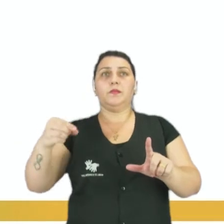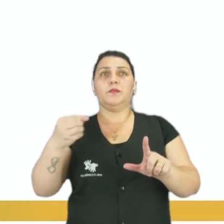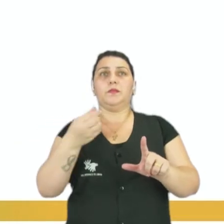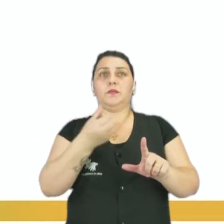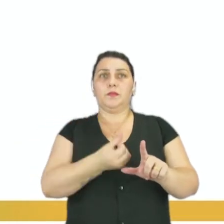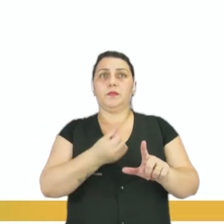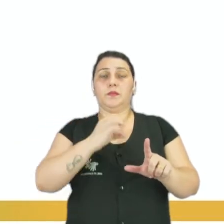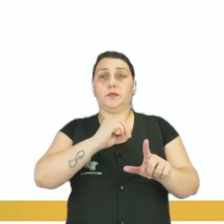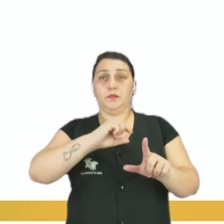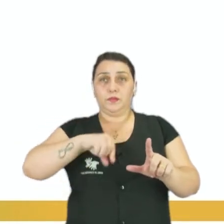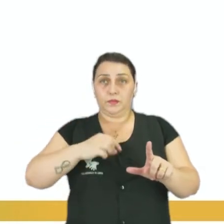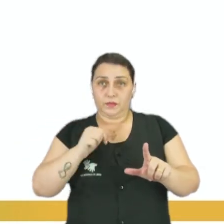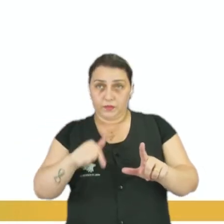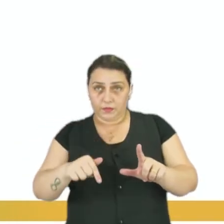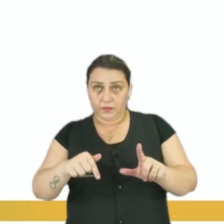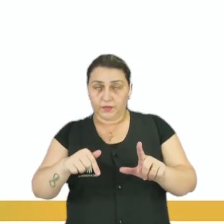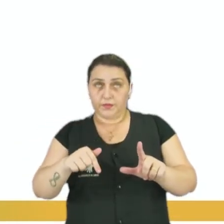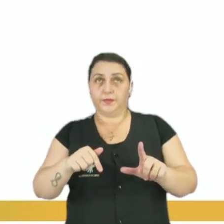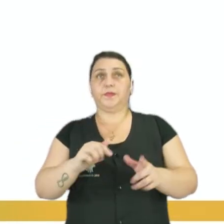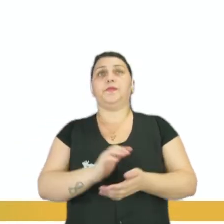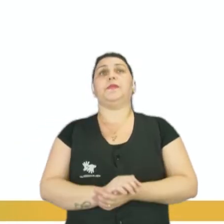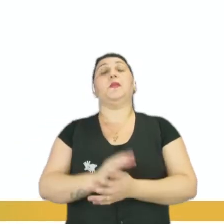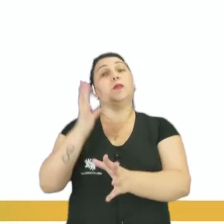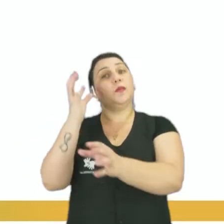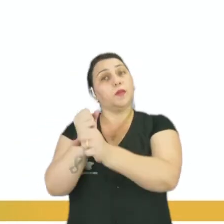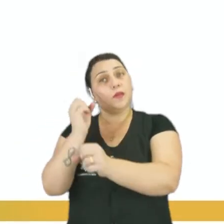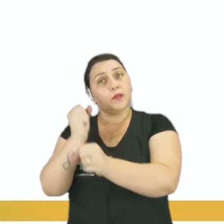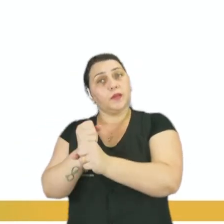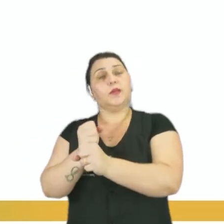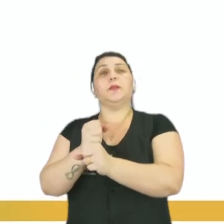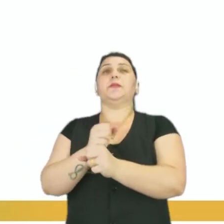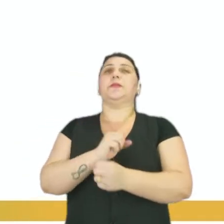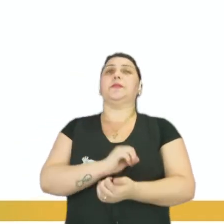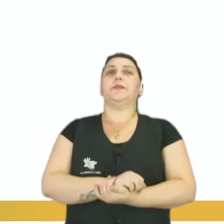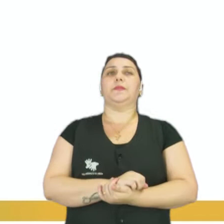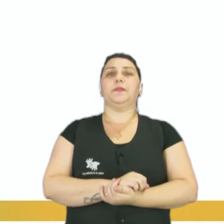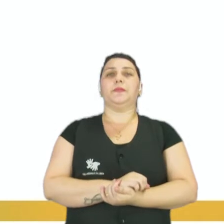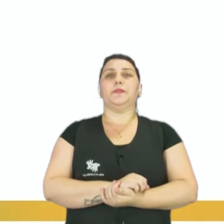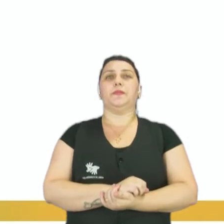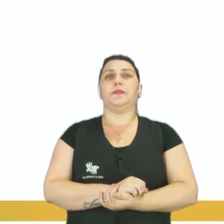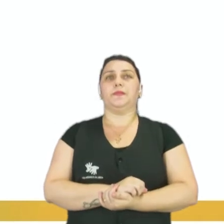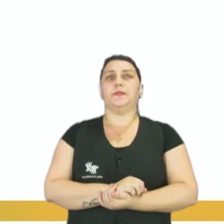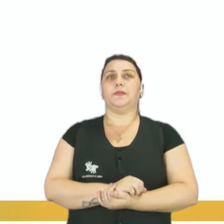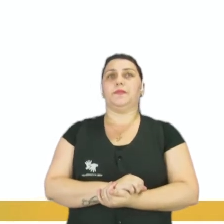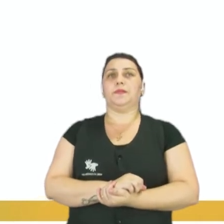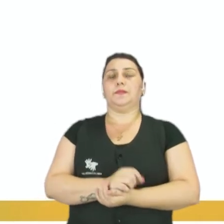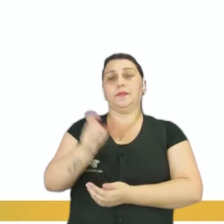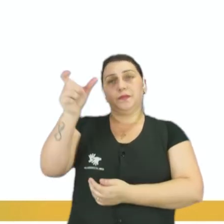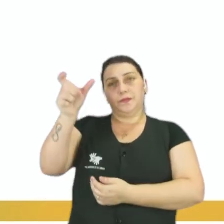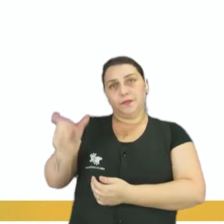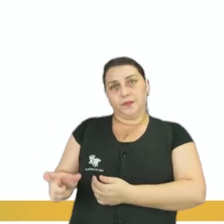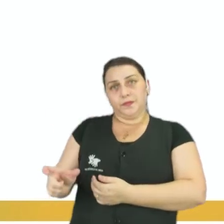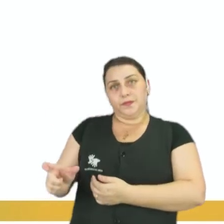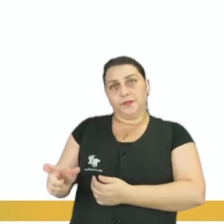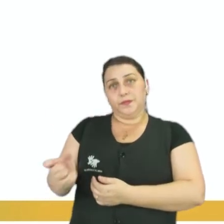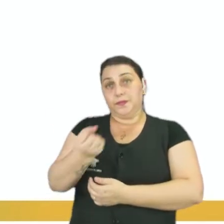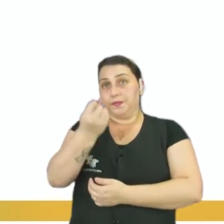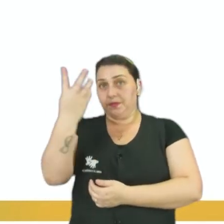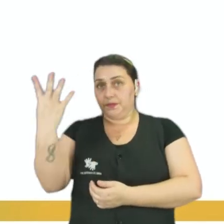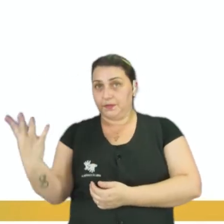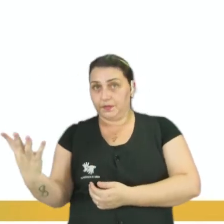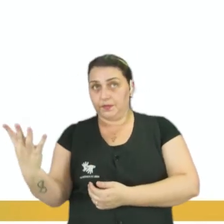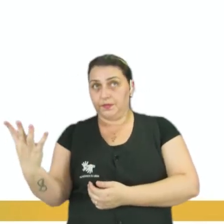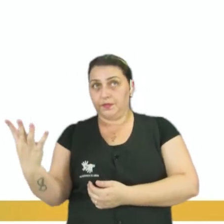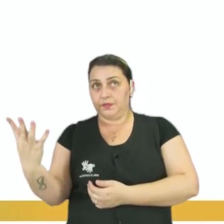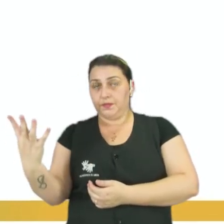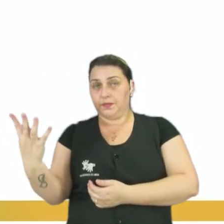0,6 0,7 E aí também nós temos ao lado a quantidade